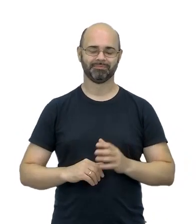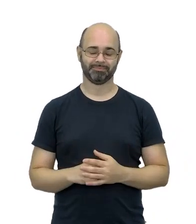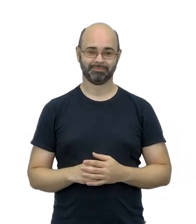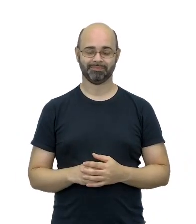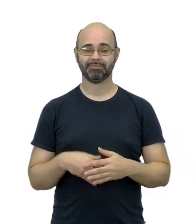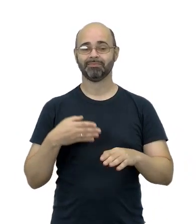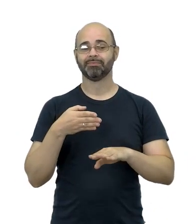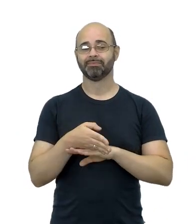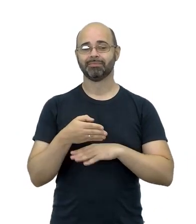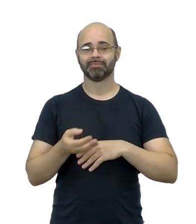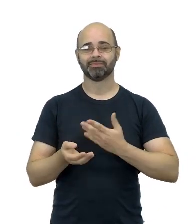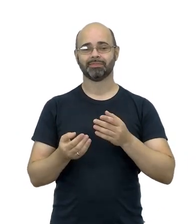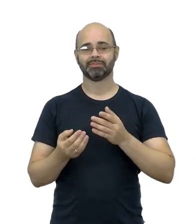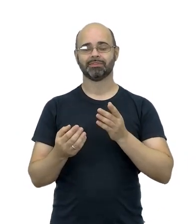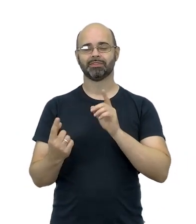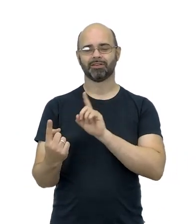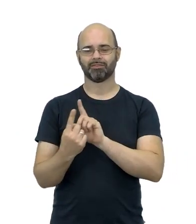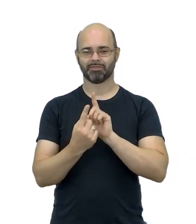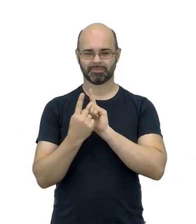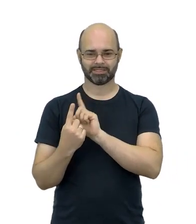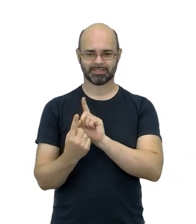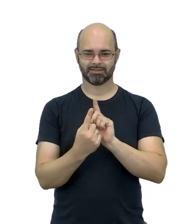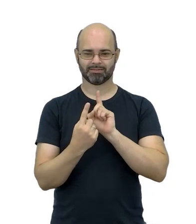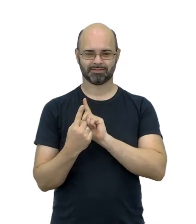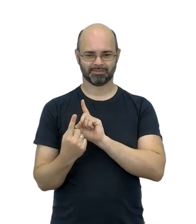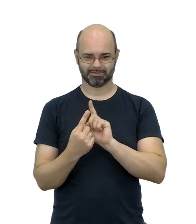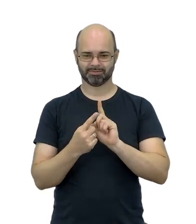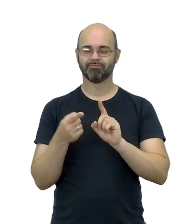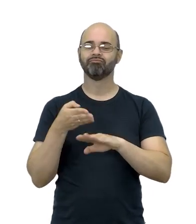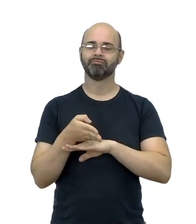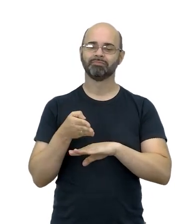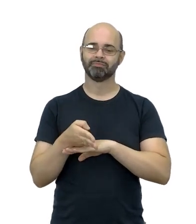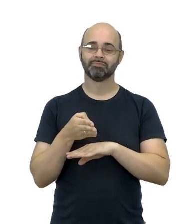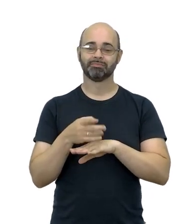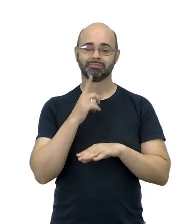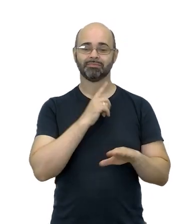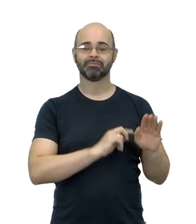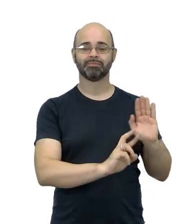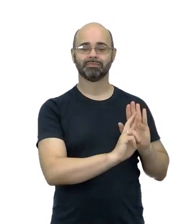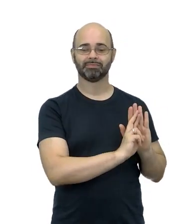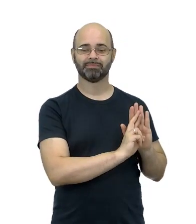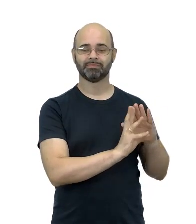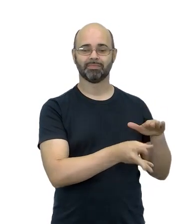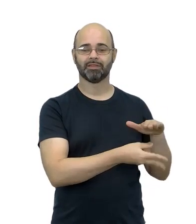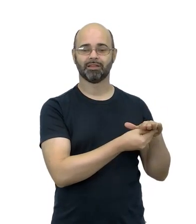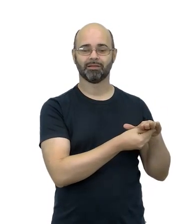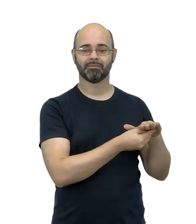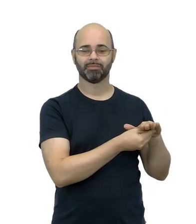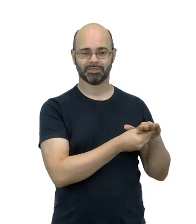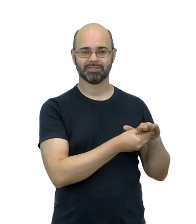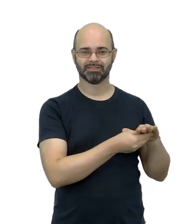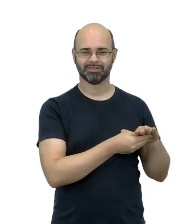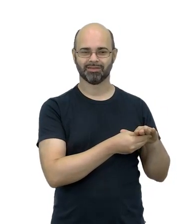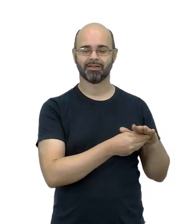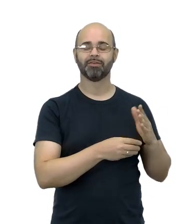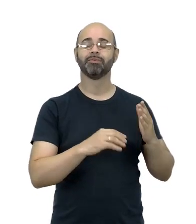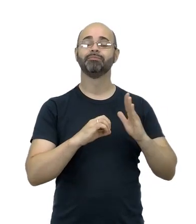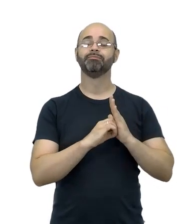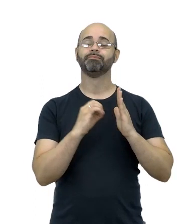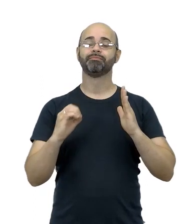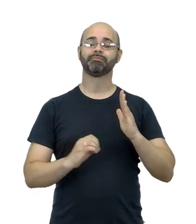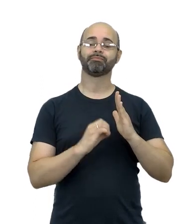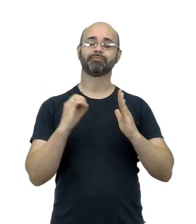formações, como a Suzete acabou de falar, nós temos o nosso repositório do Centro de Mídias, que ali vocês podem retomar